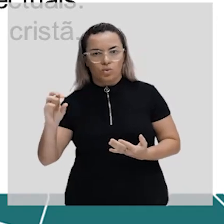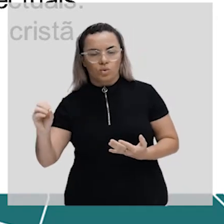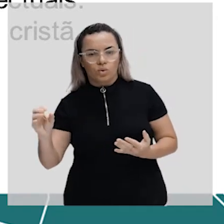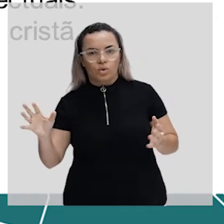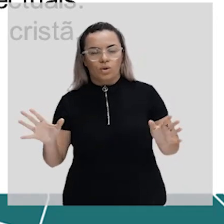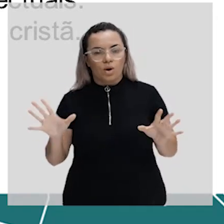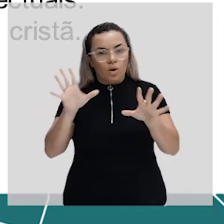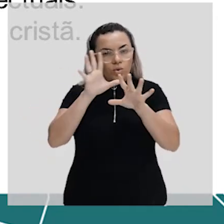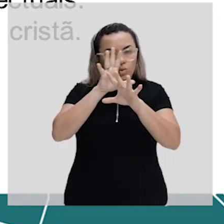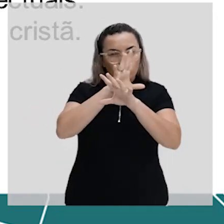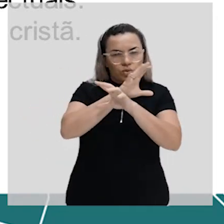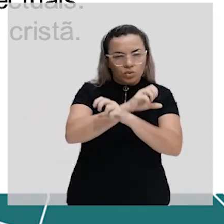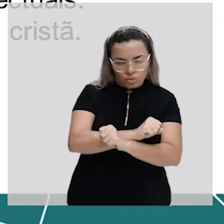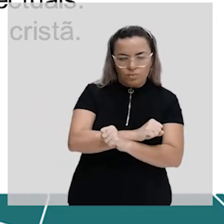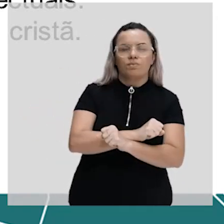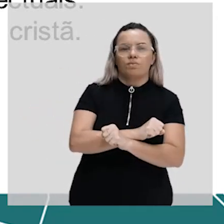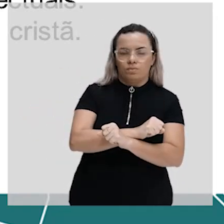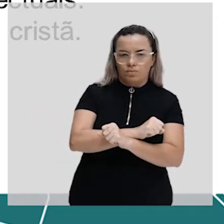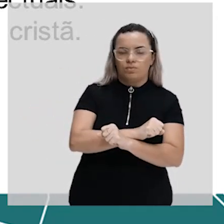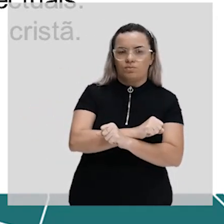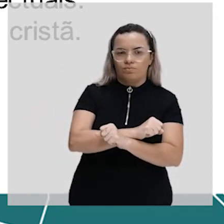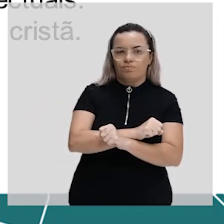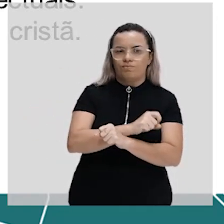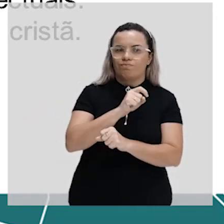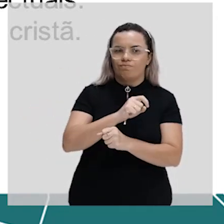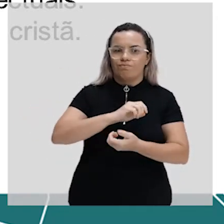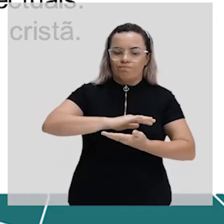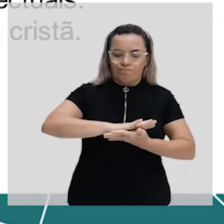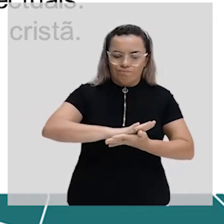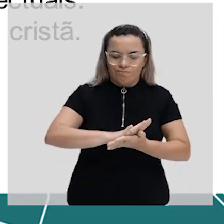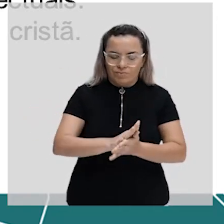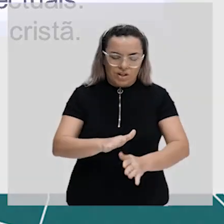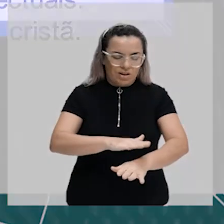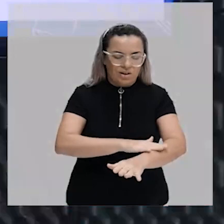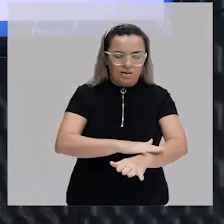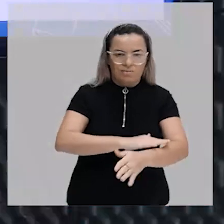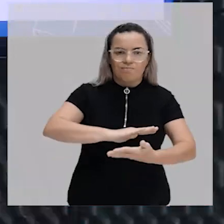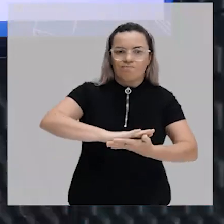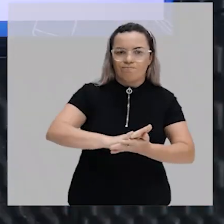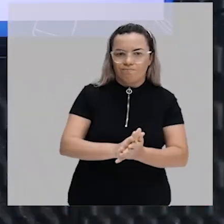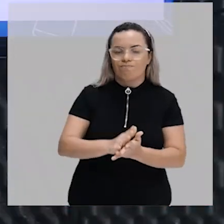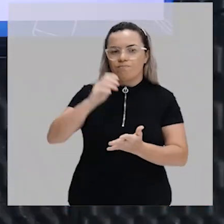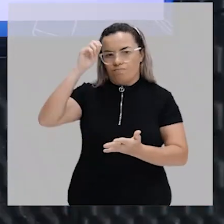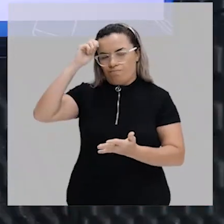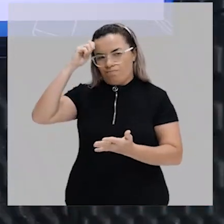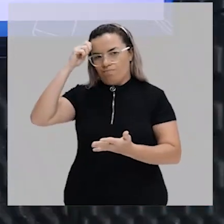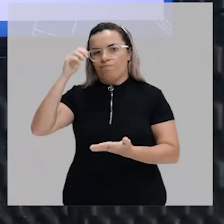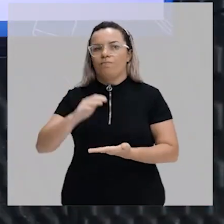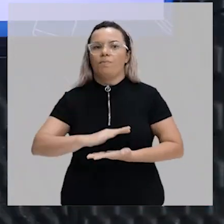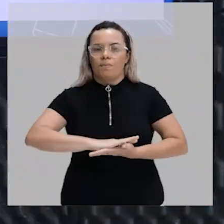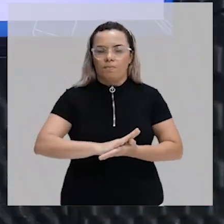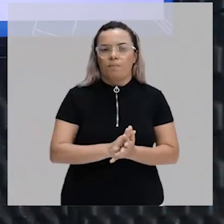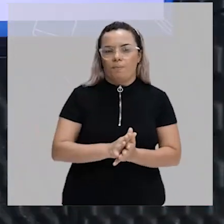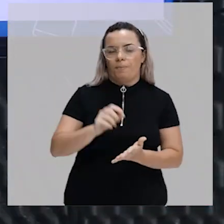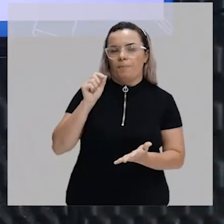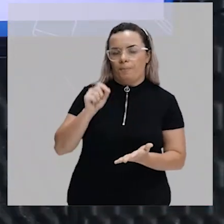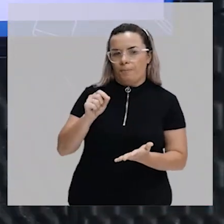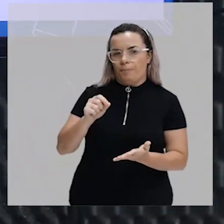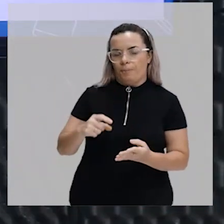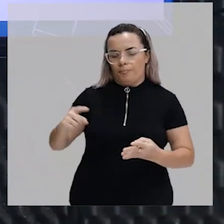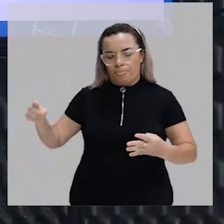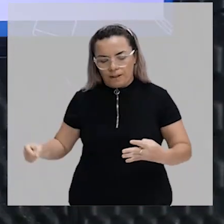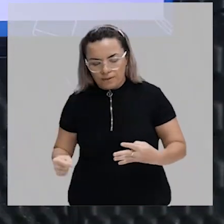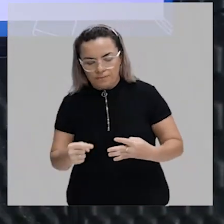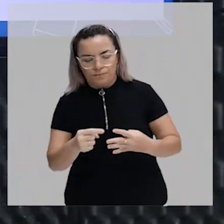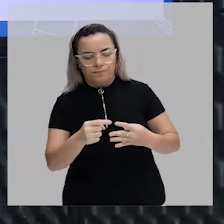Tá? Deu para entender aí a questão da discriminação racial também denunciada nessa parte aí do